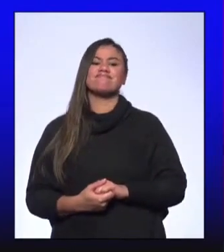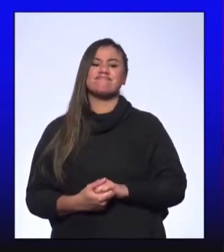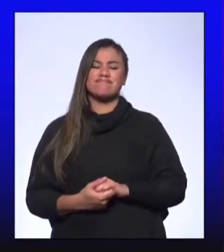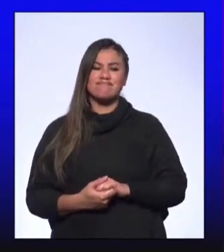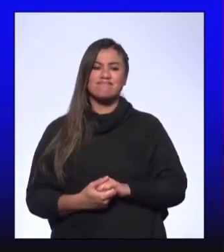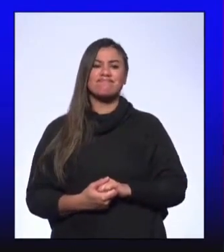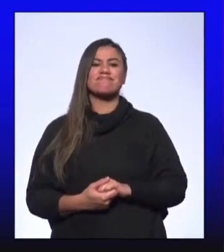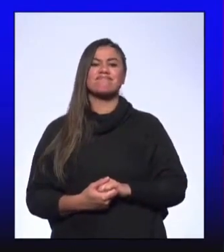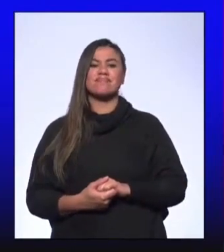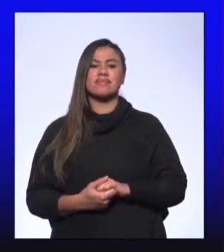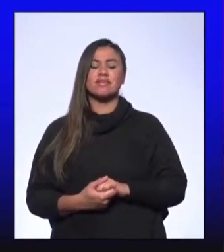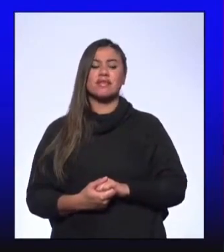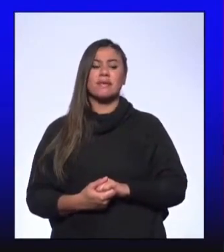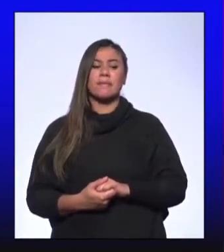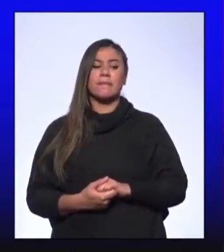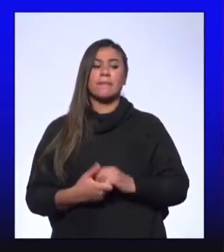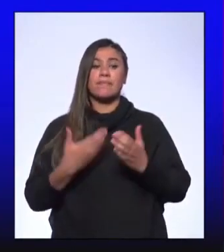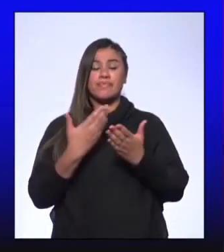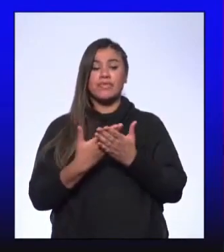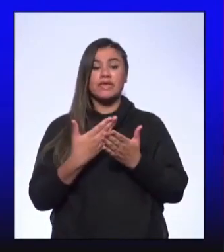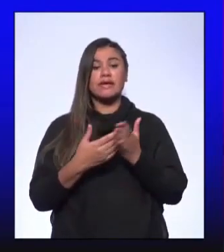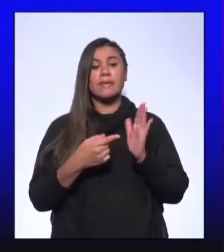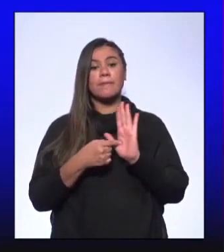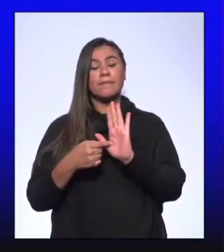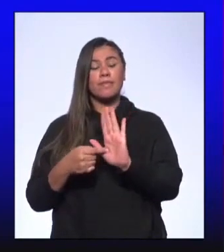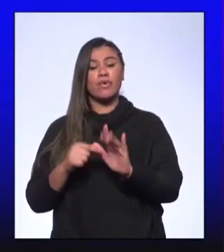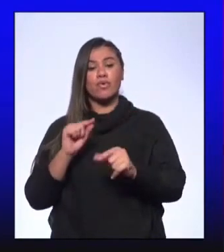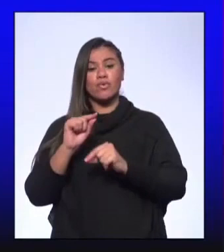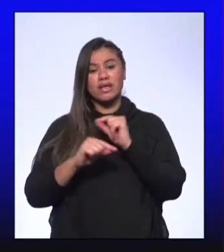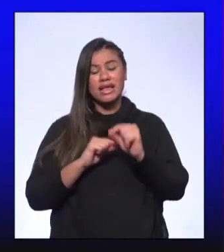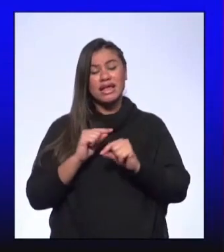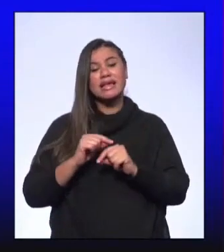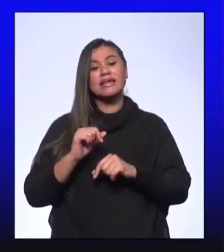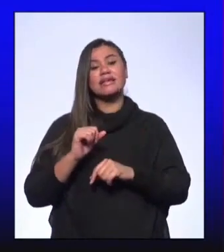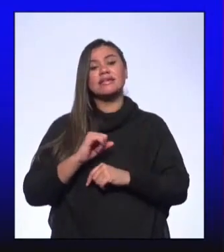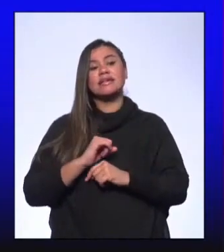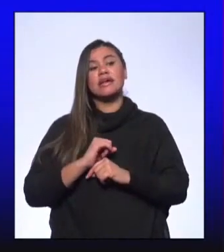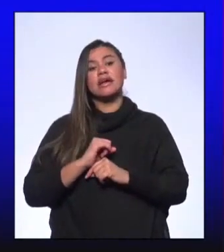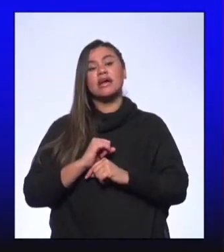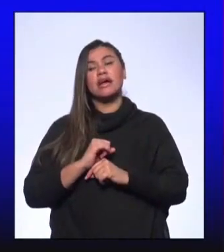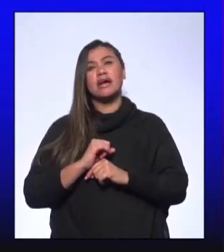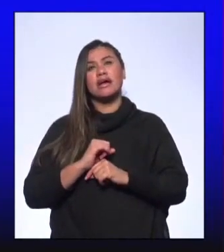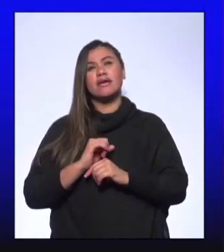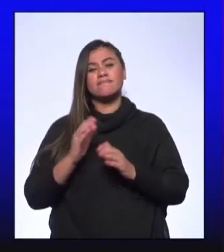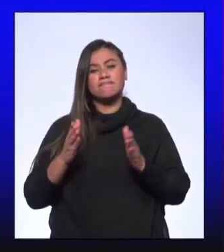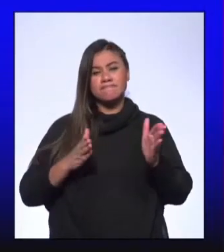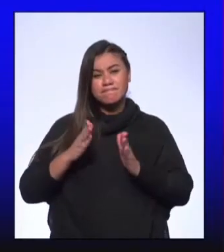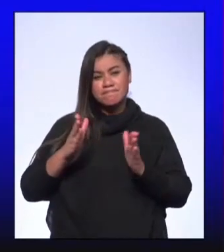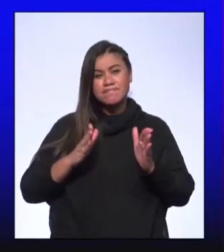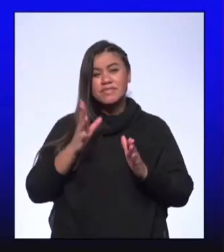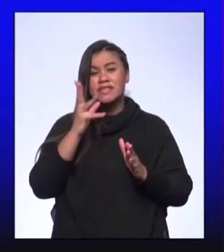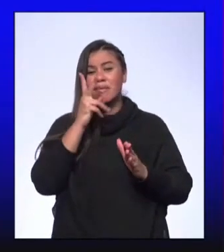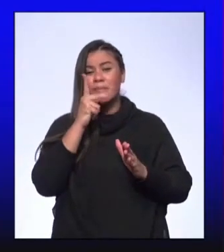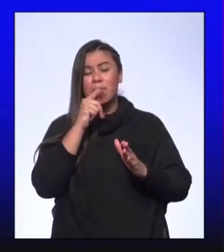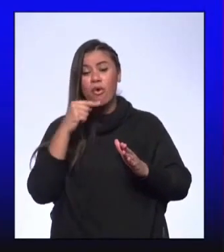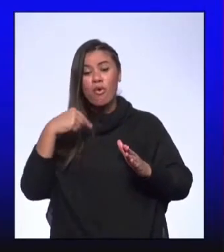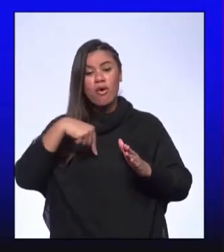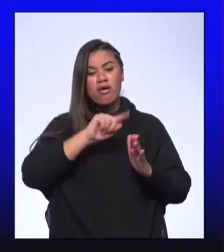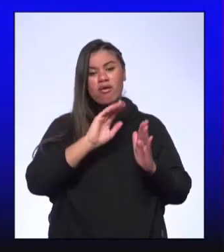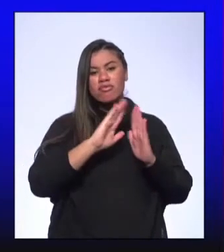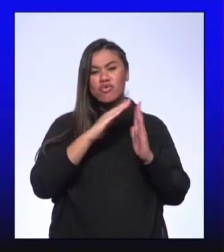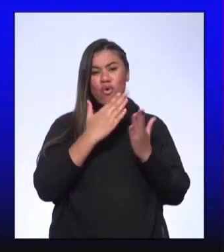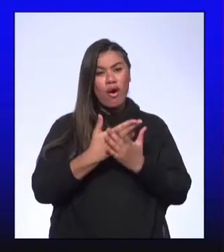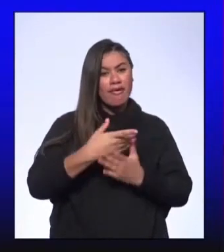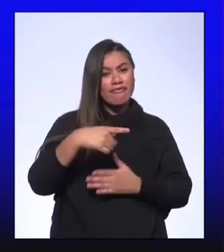das crianças. Os estudos mostram que quanto mais prolongado é essa interrupção,